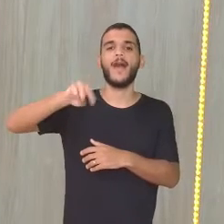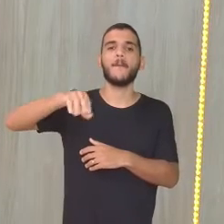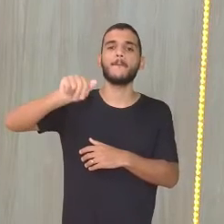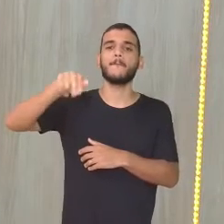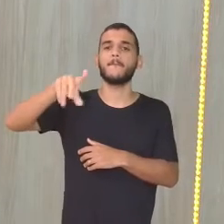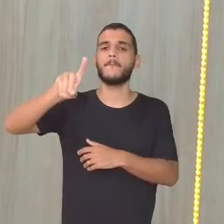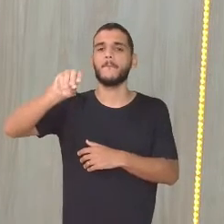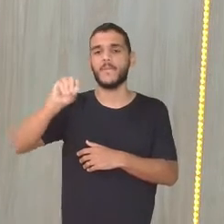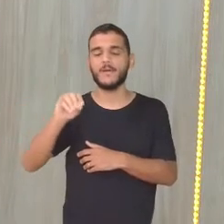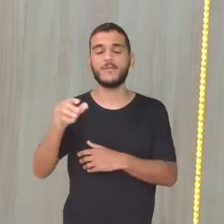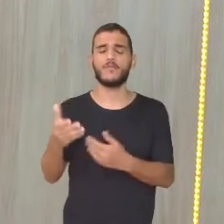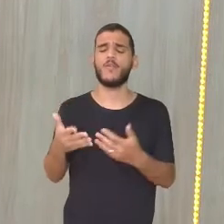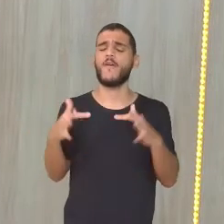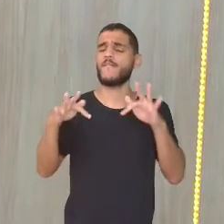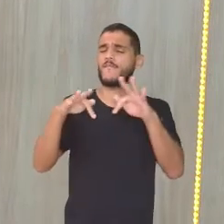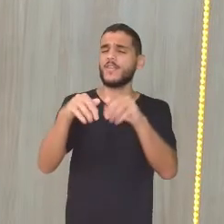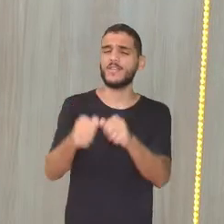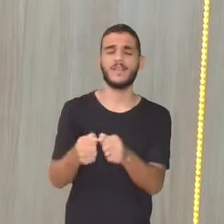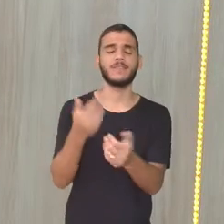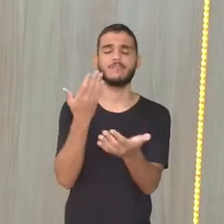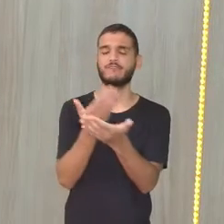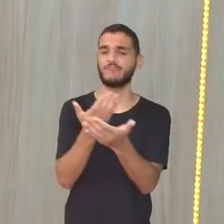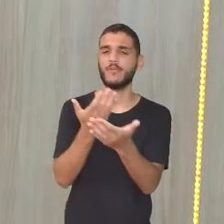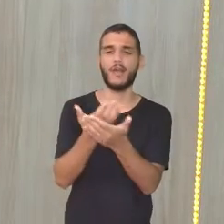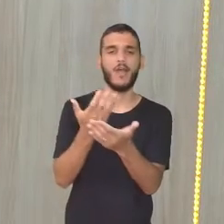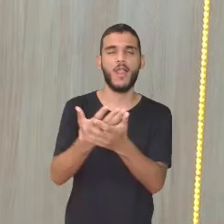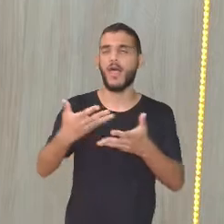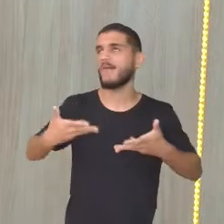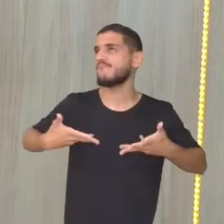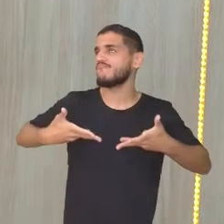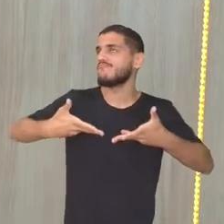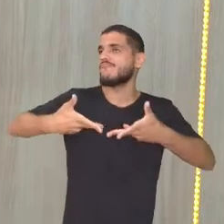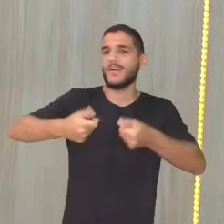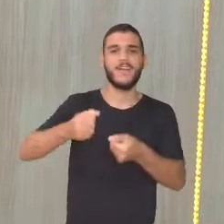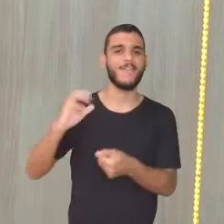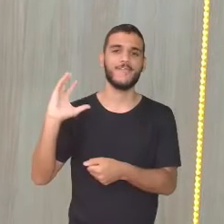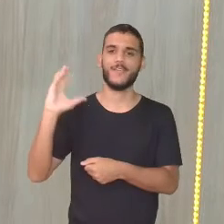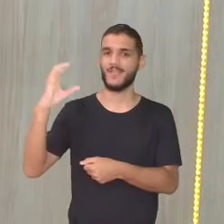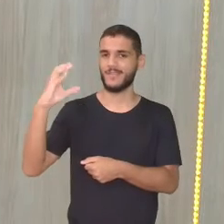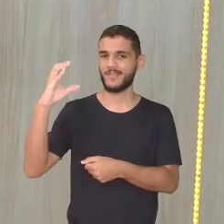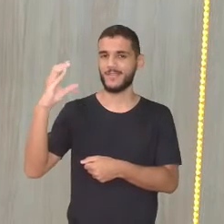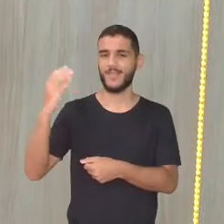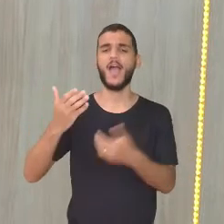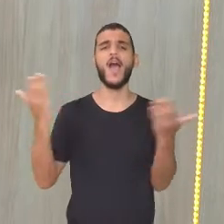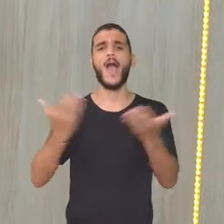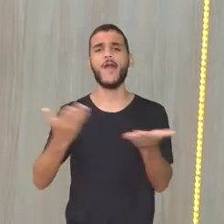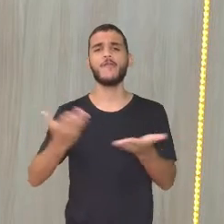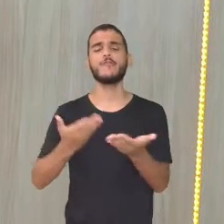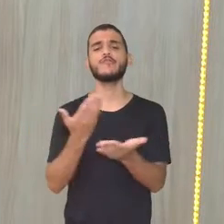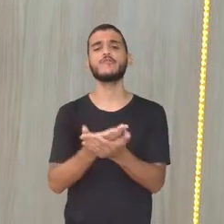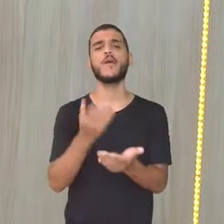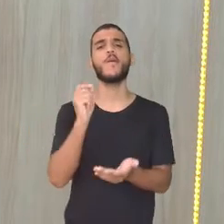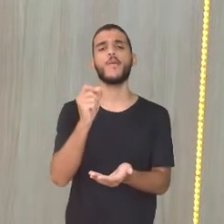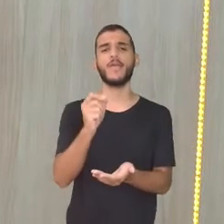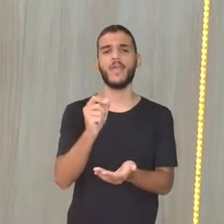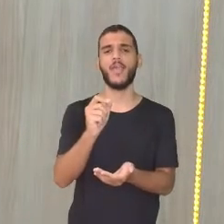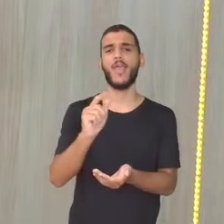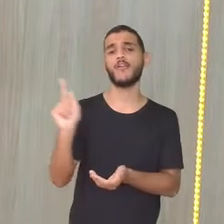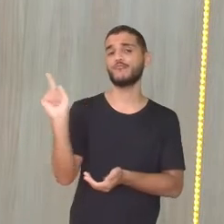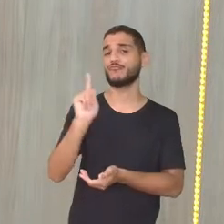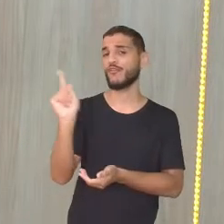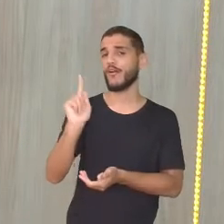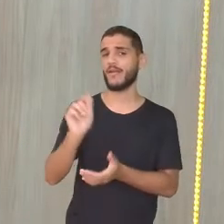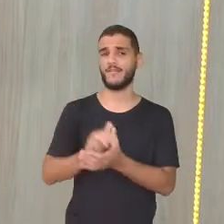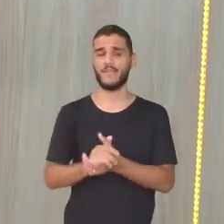aula maravilhosa de ciências aí, e a gente vai chegar com geografia, hoje a gente vai dialogar um pouco, tá?